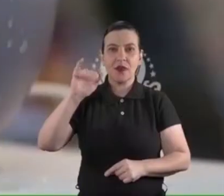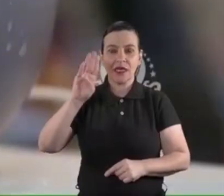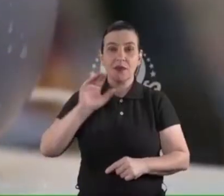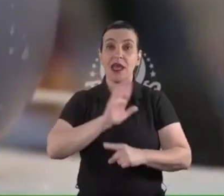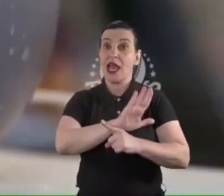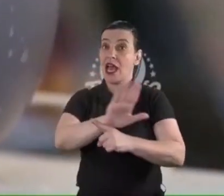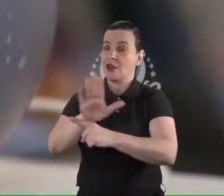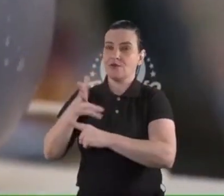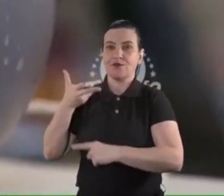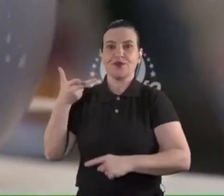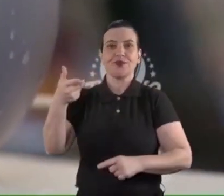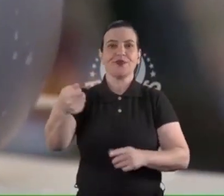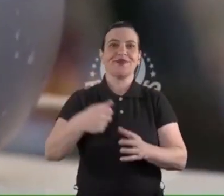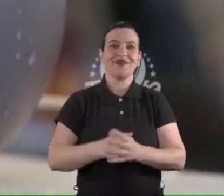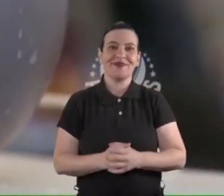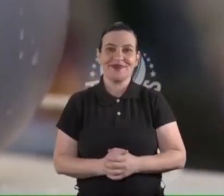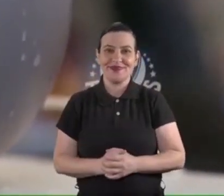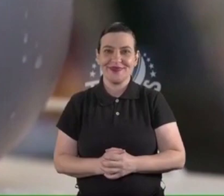recuperação.